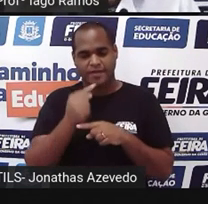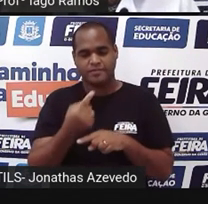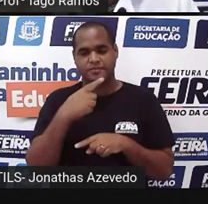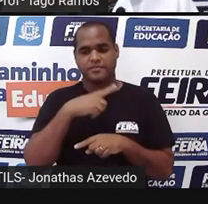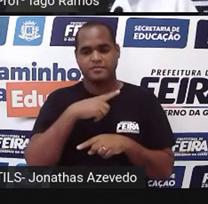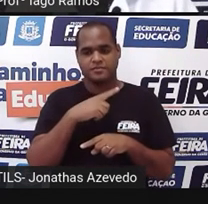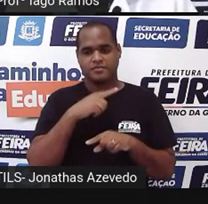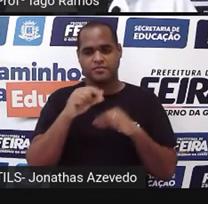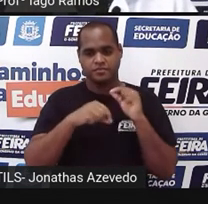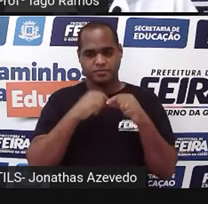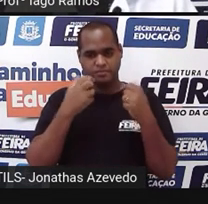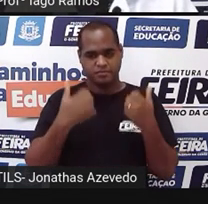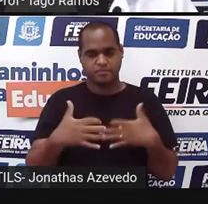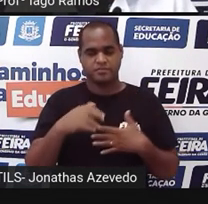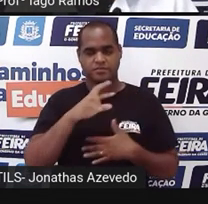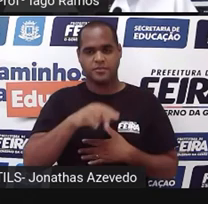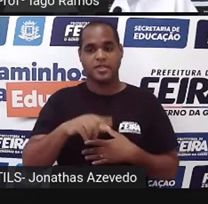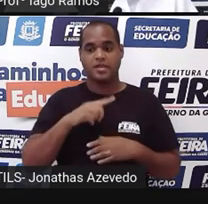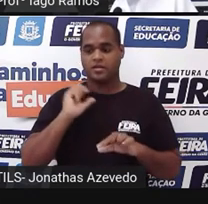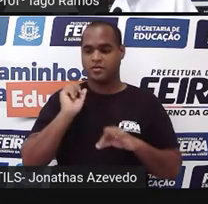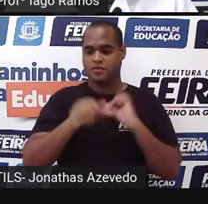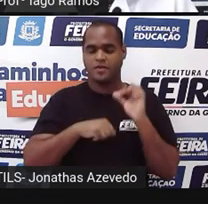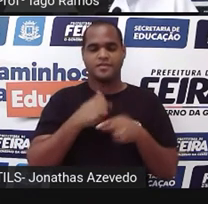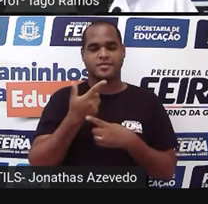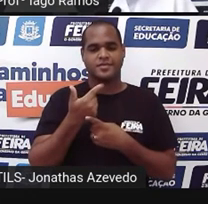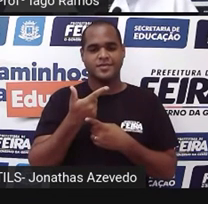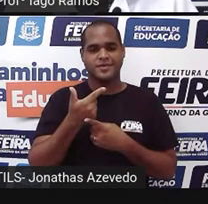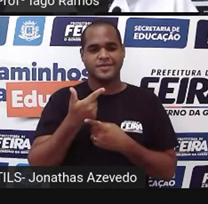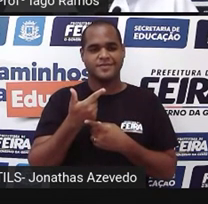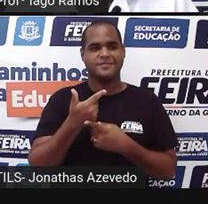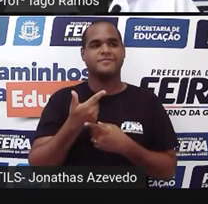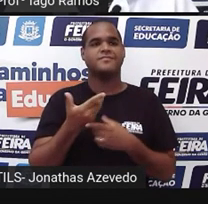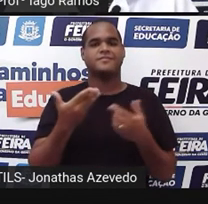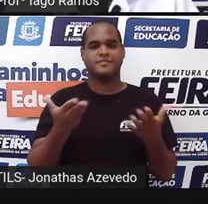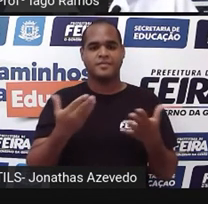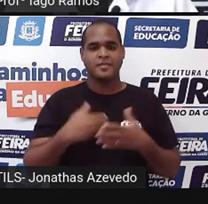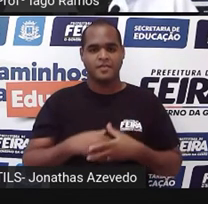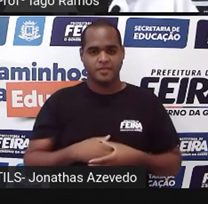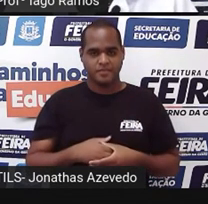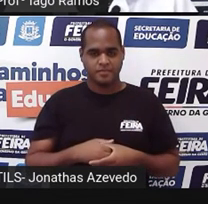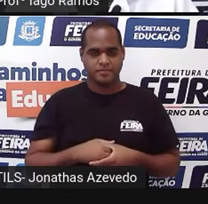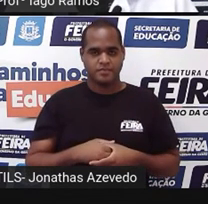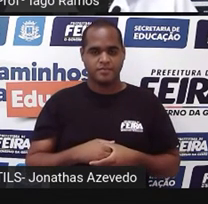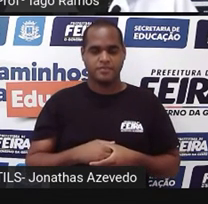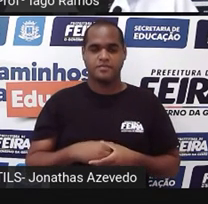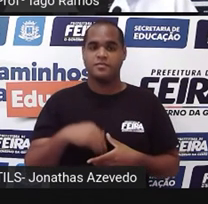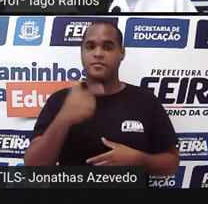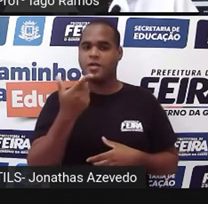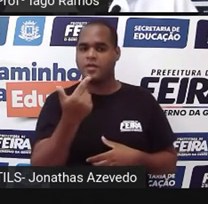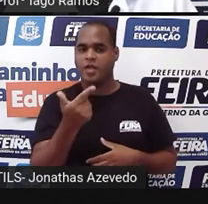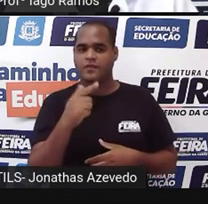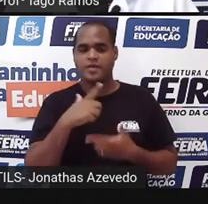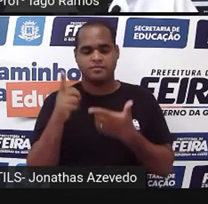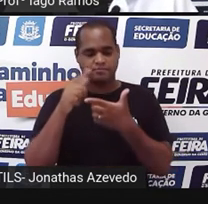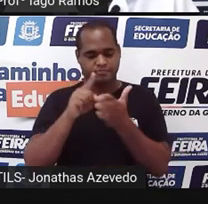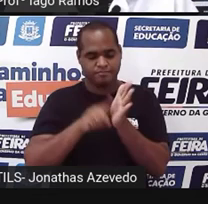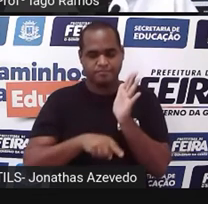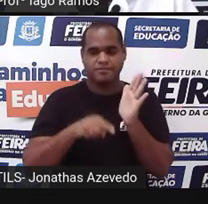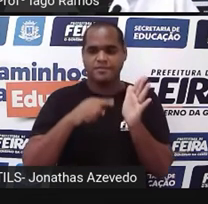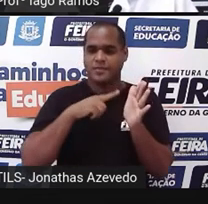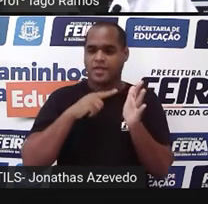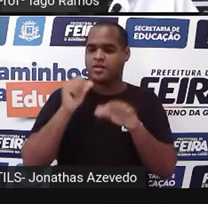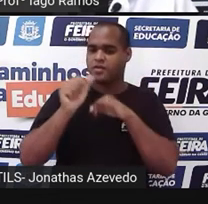tira, e a barra daquela dízima vira 12 Eu Venci 12 você vai subtrair